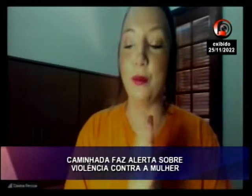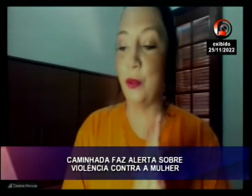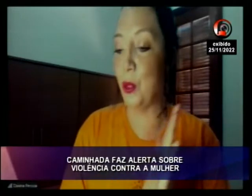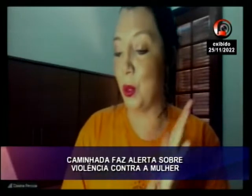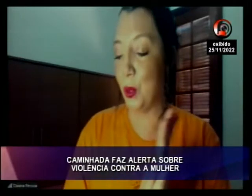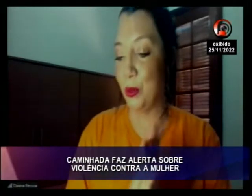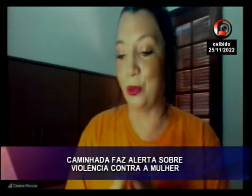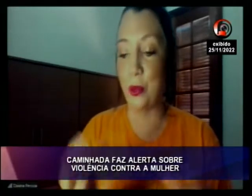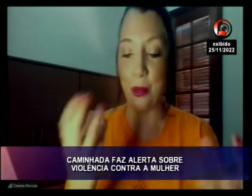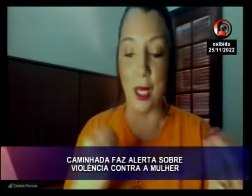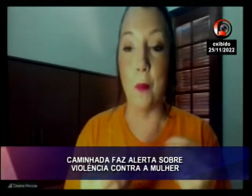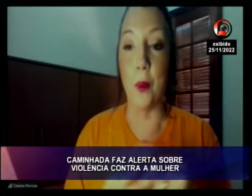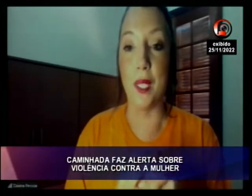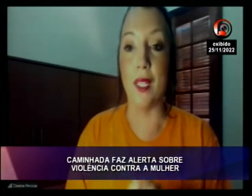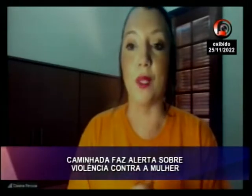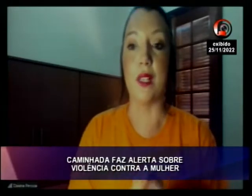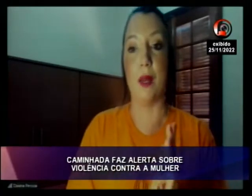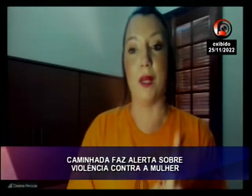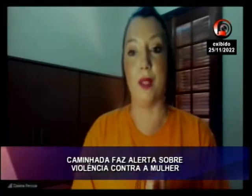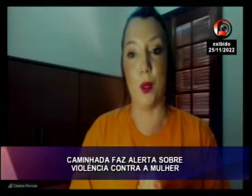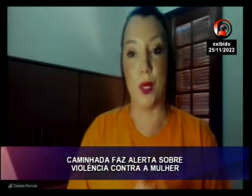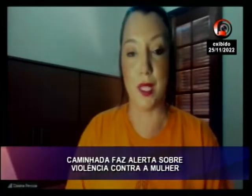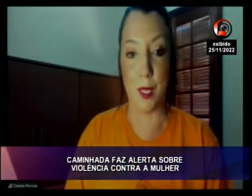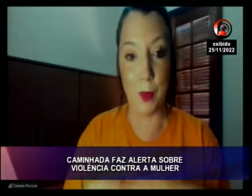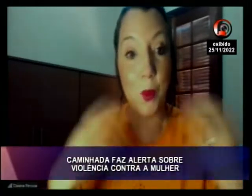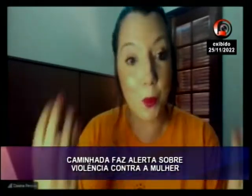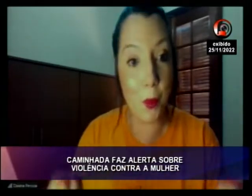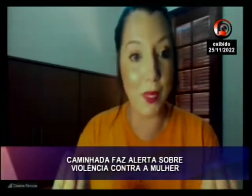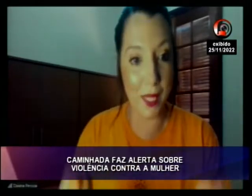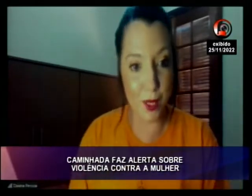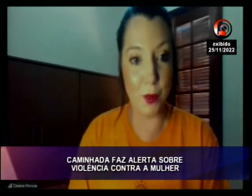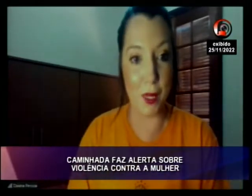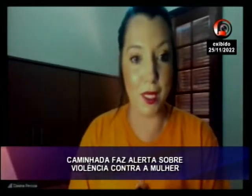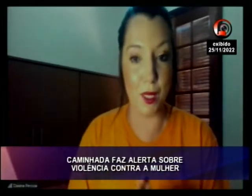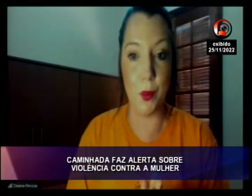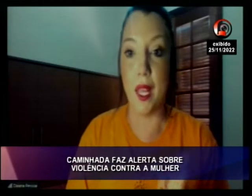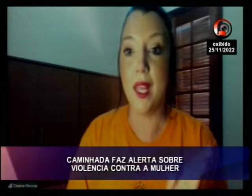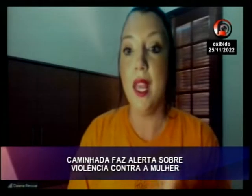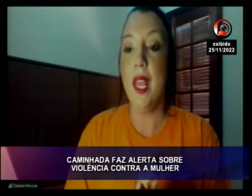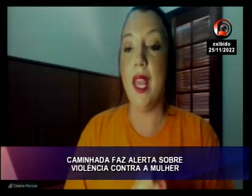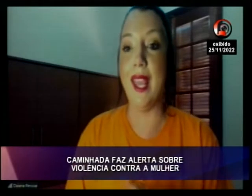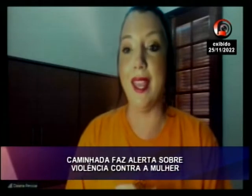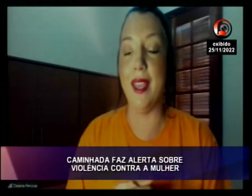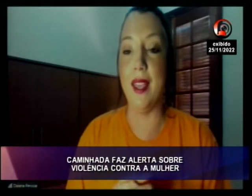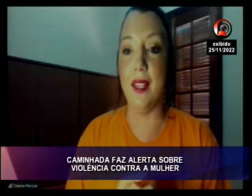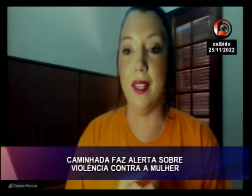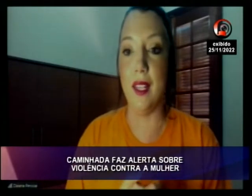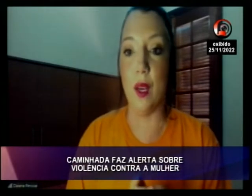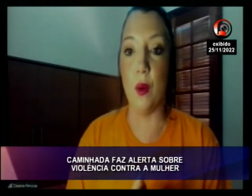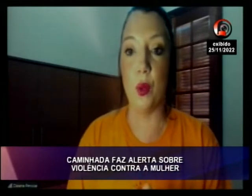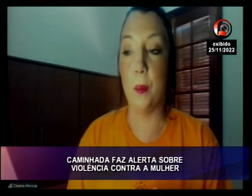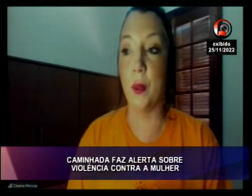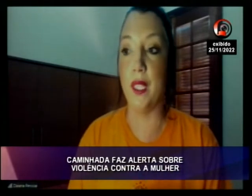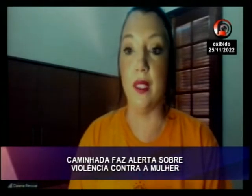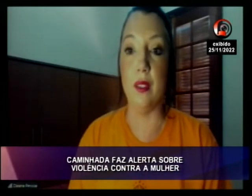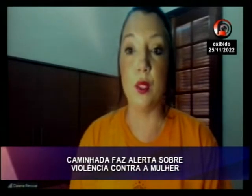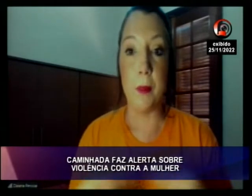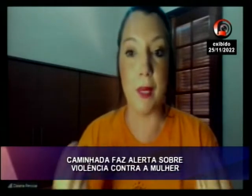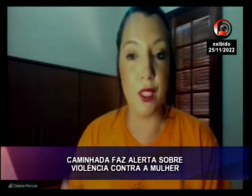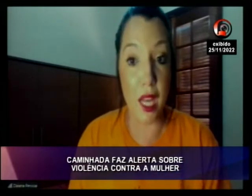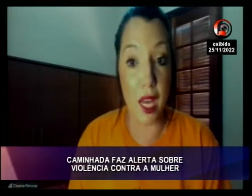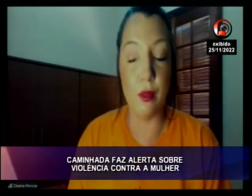Eu só vou falar um pouquinho, que essa caminhada é organizada pelo Grupo Mulheres do Sim. Brasil, né? Ele é um grupo